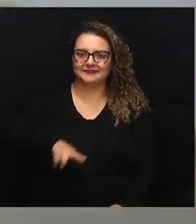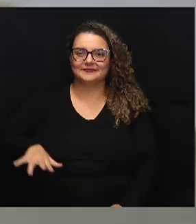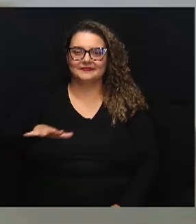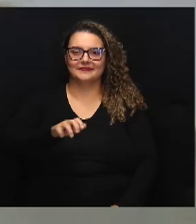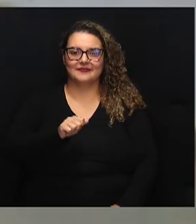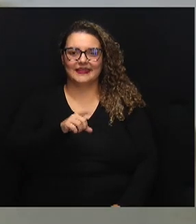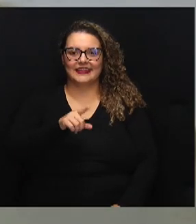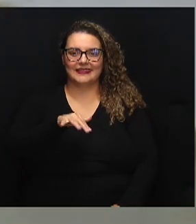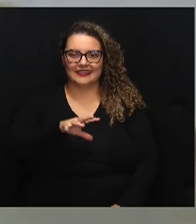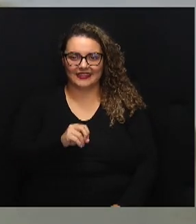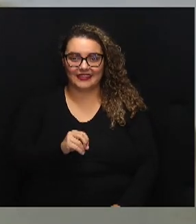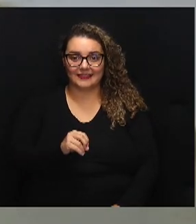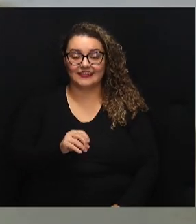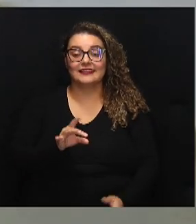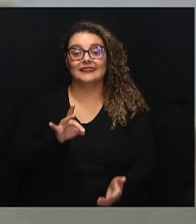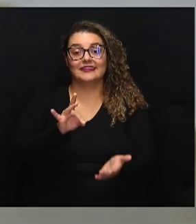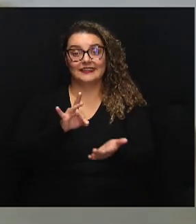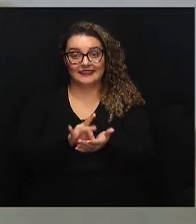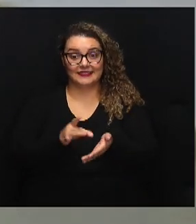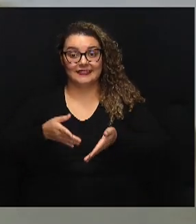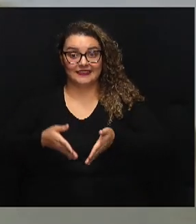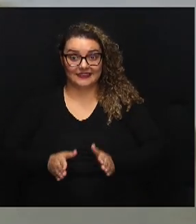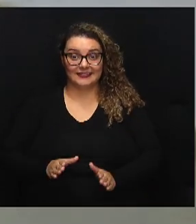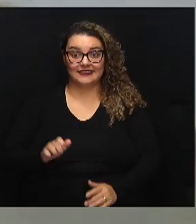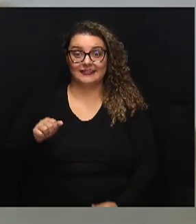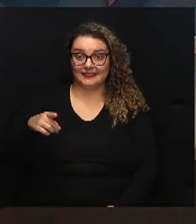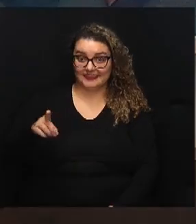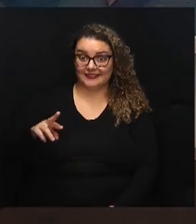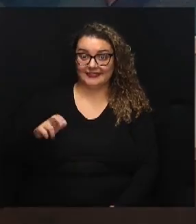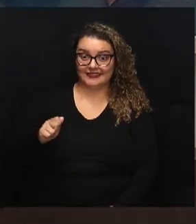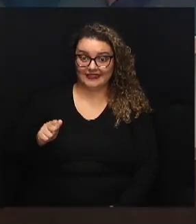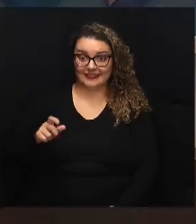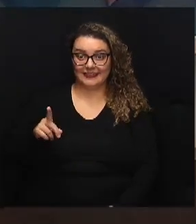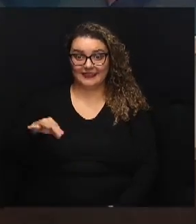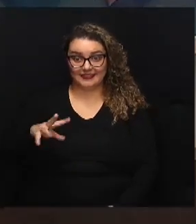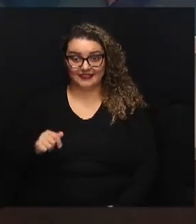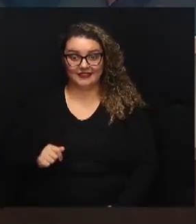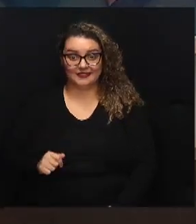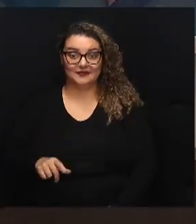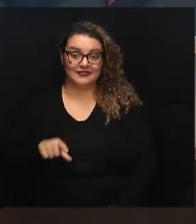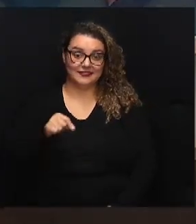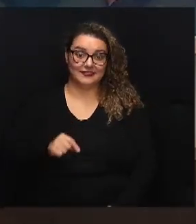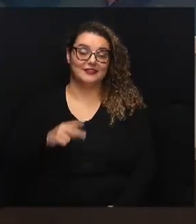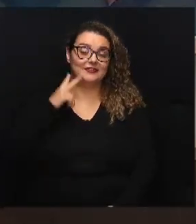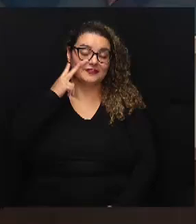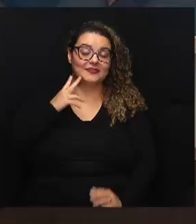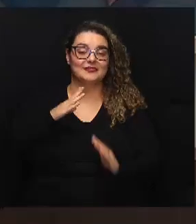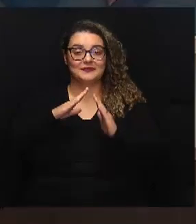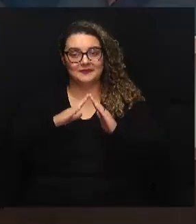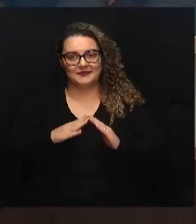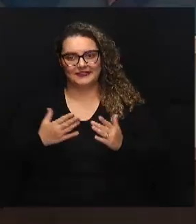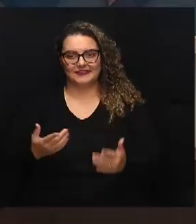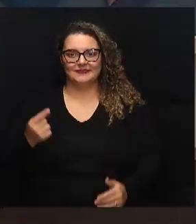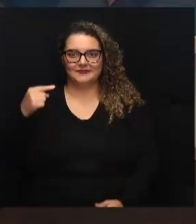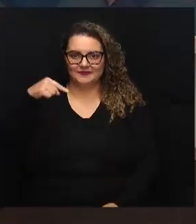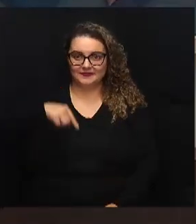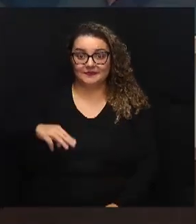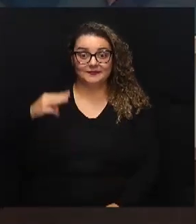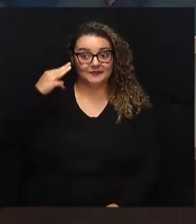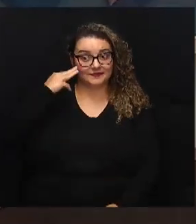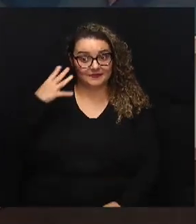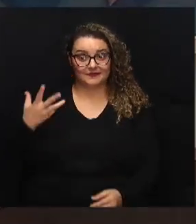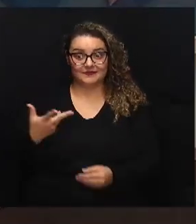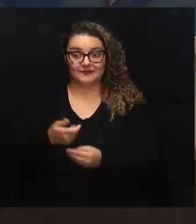Adélio Sarro, que na verdade nasceu em Andradina, mas escolheu Vinhedo como sua morada. E a gente veio até o Memorial de Artes